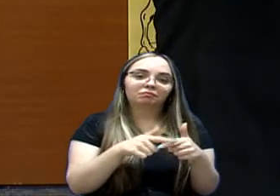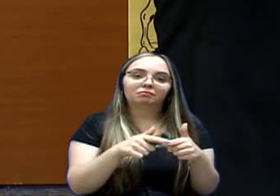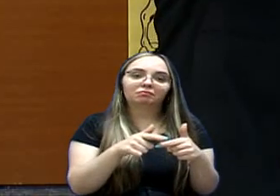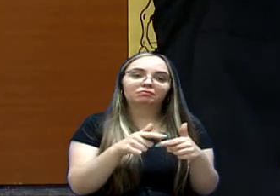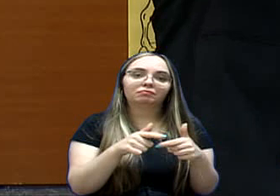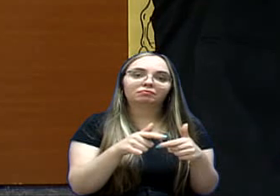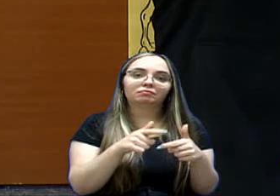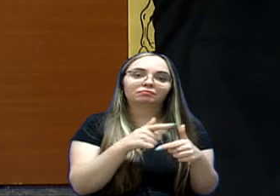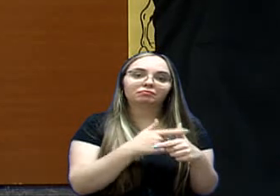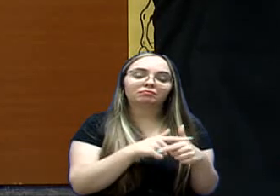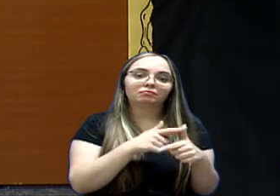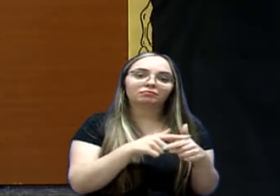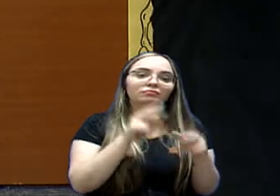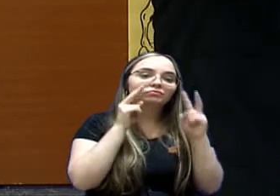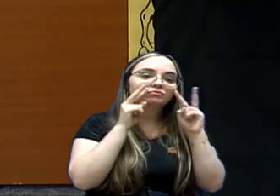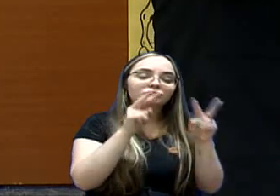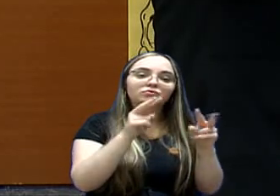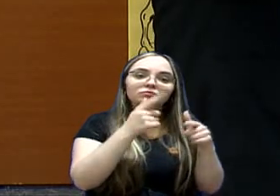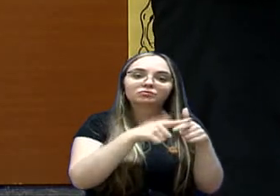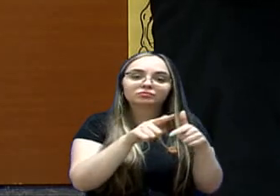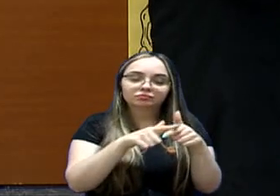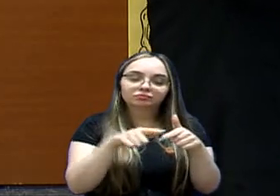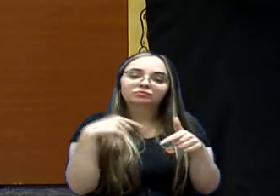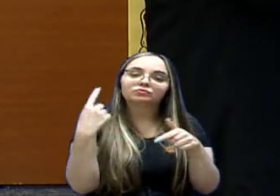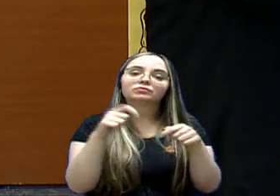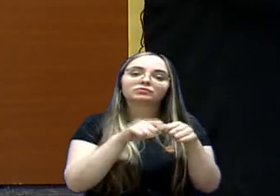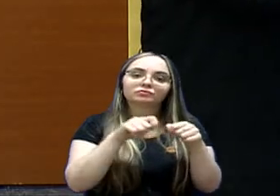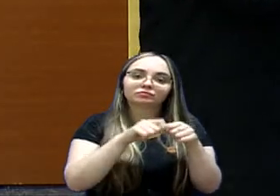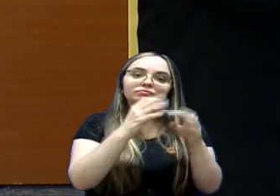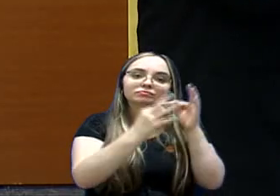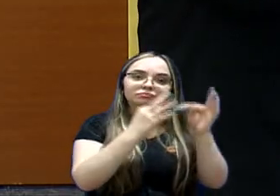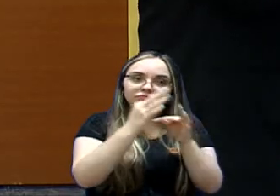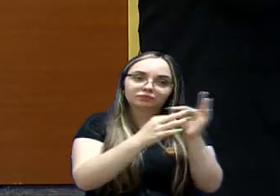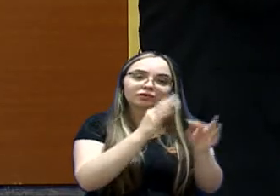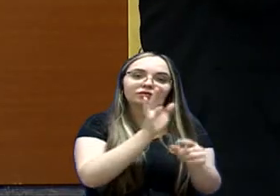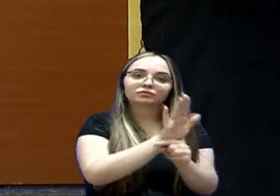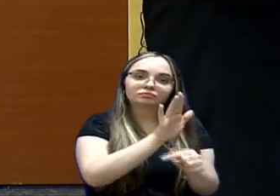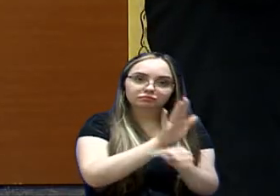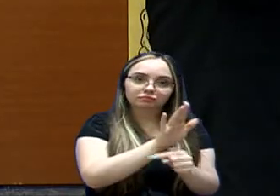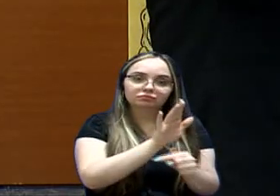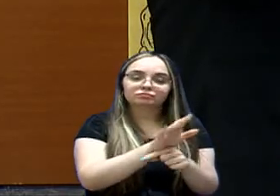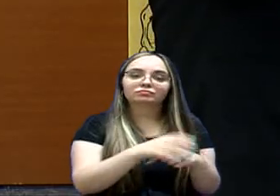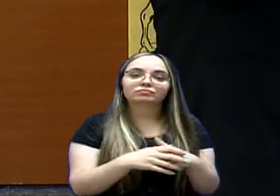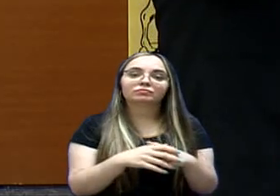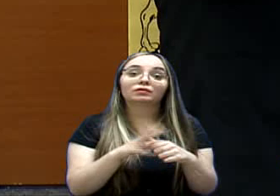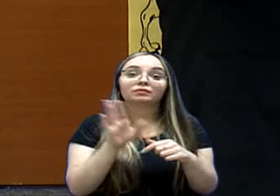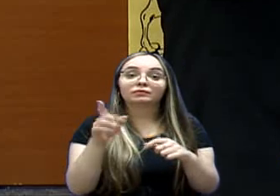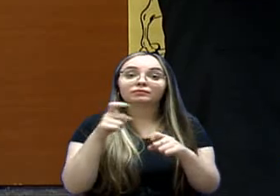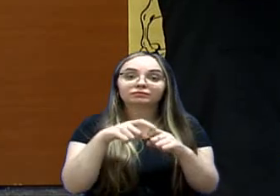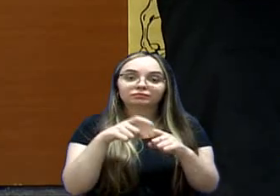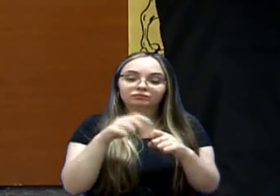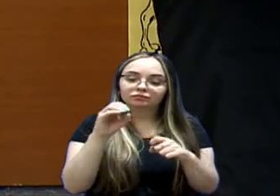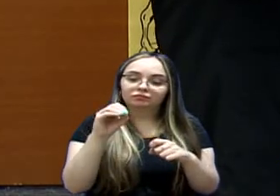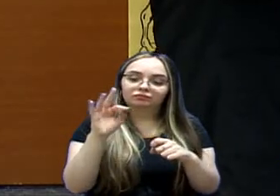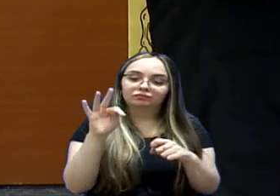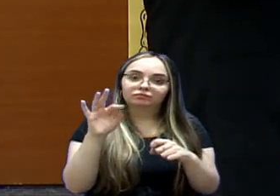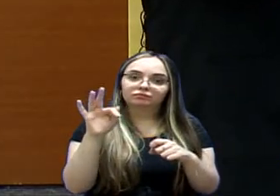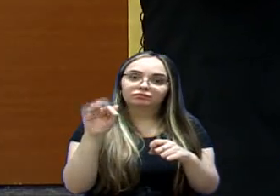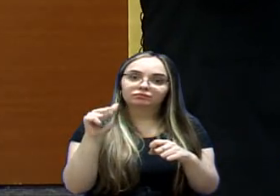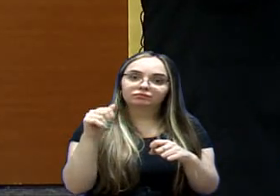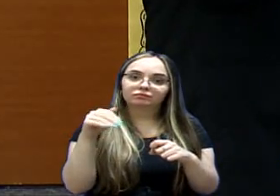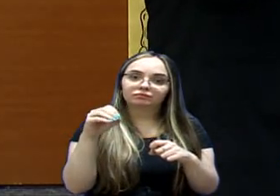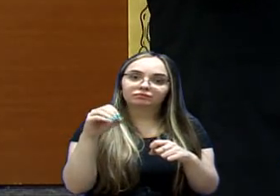sistema visual, a gente vai fazer terapias visuais. Já o médico oftalmologista, ele já